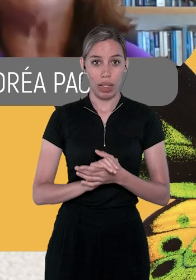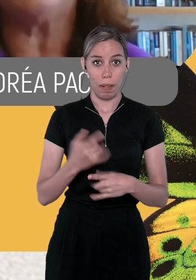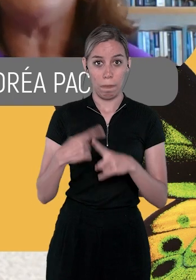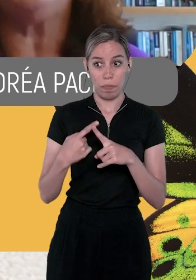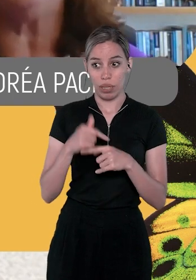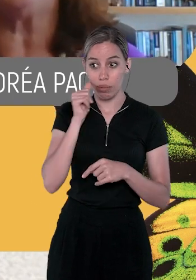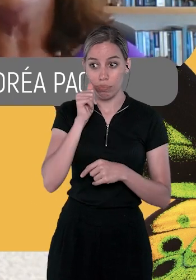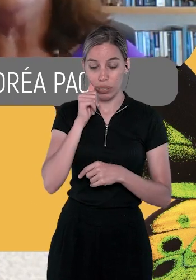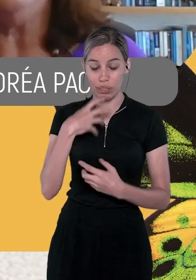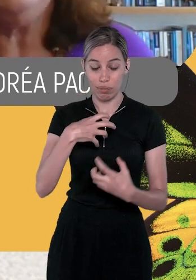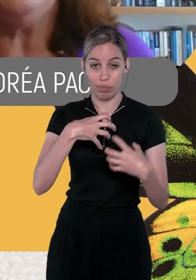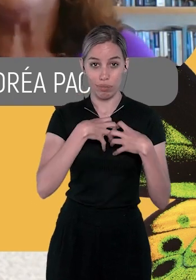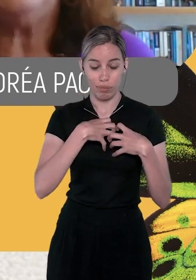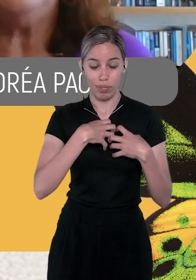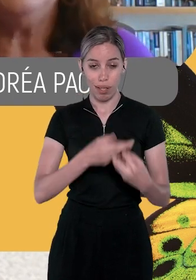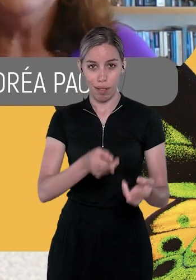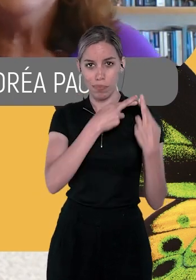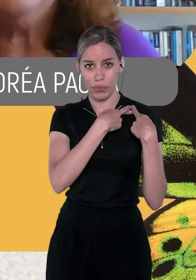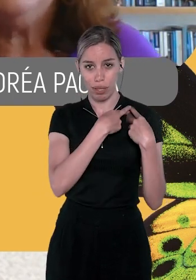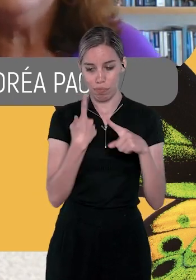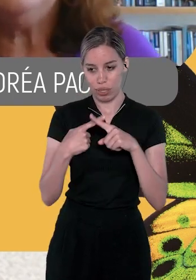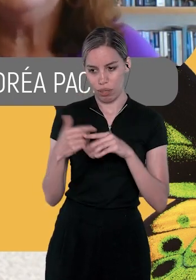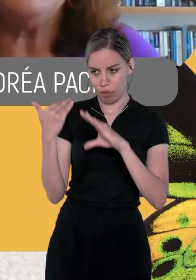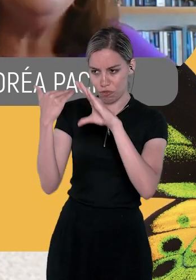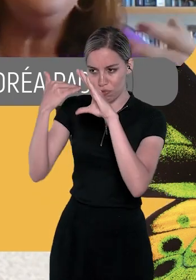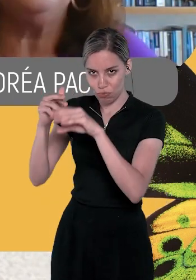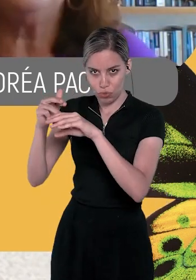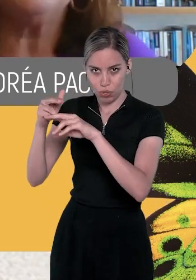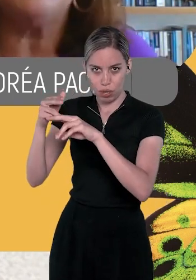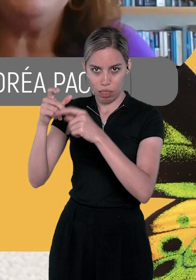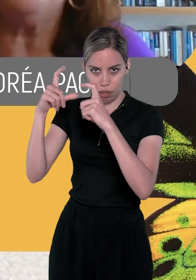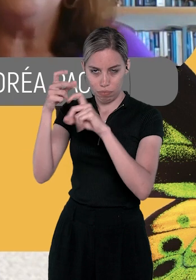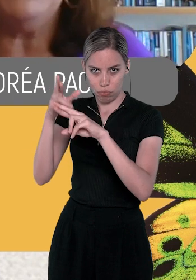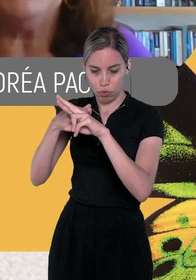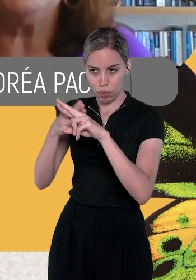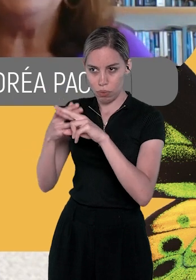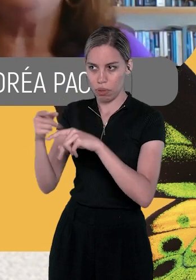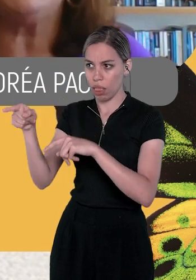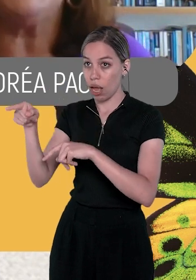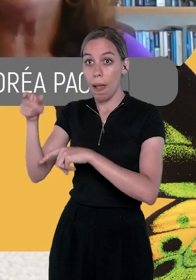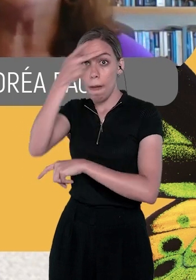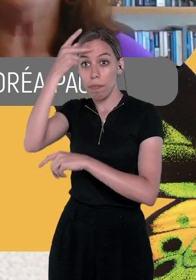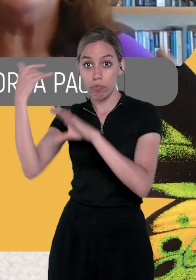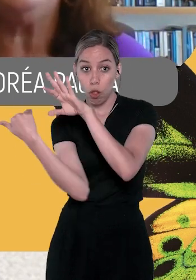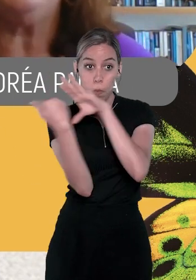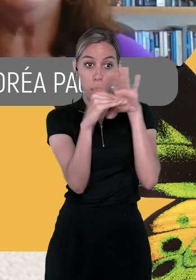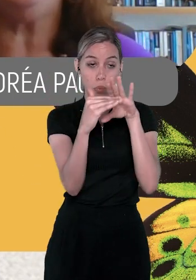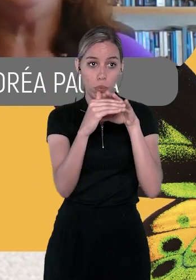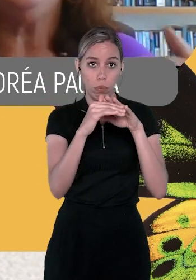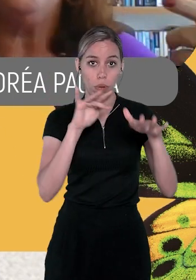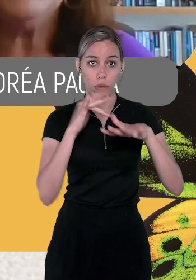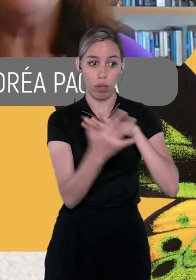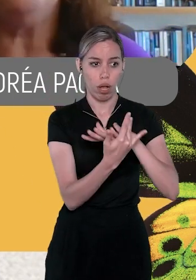nudes vazados, e assim, sem meio não saber como reagir, porque a questão ainda